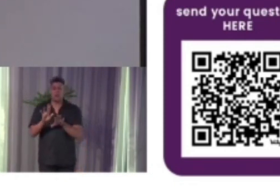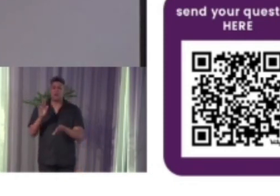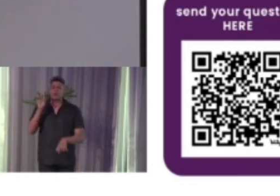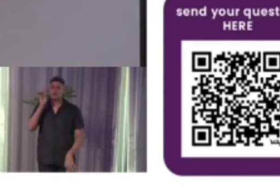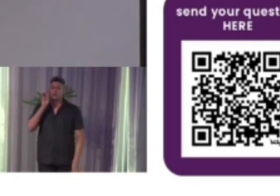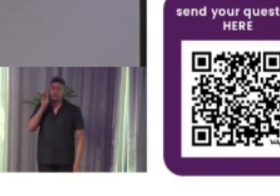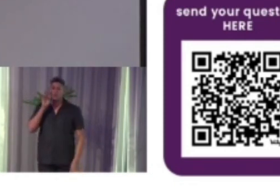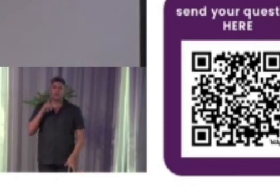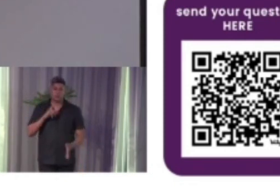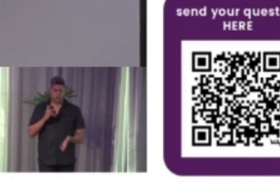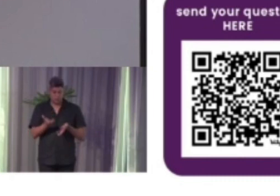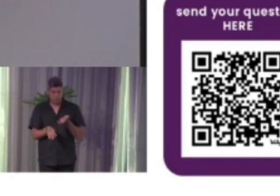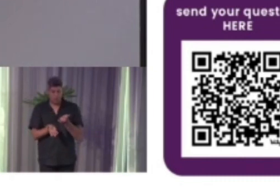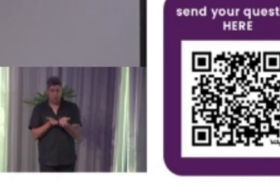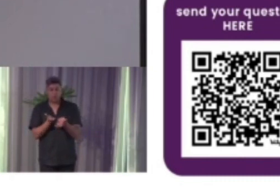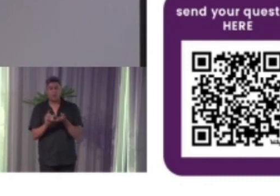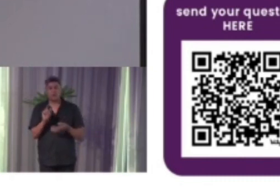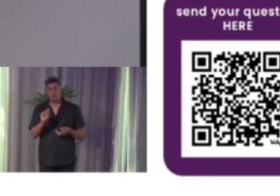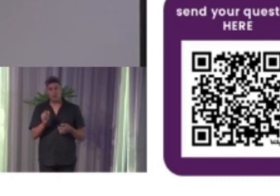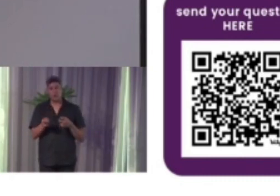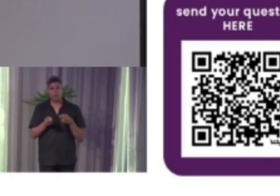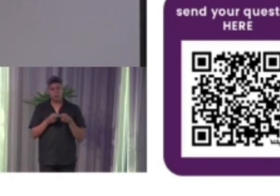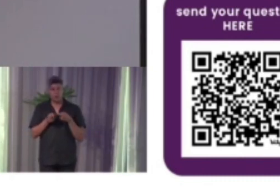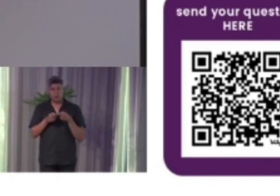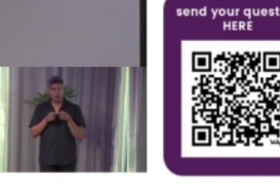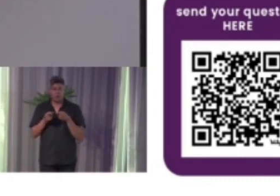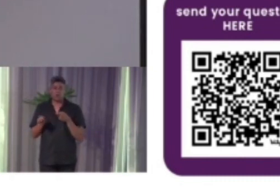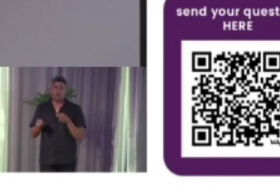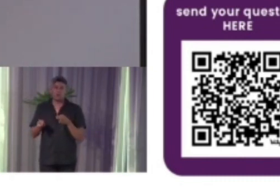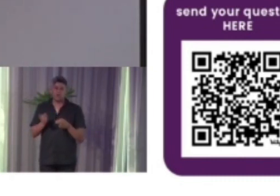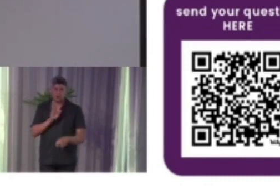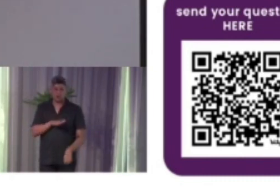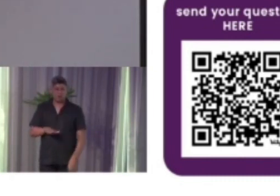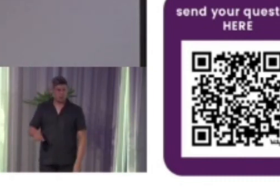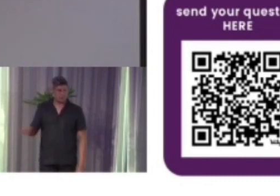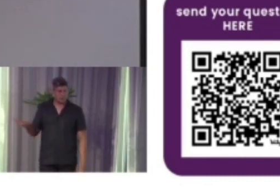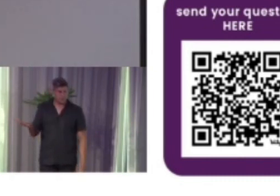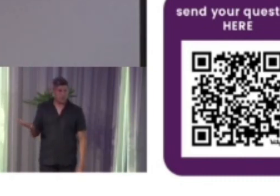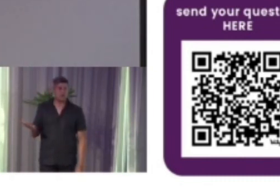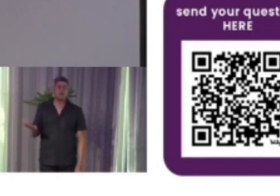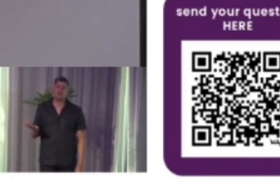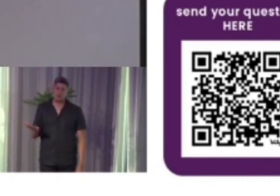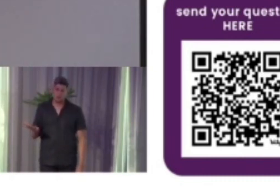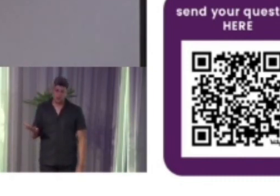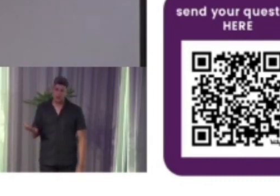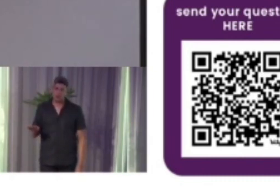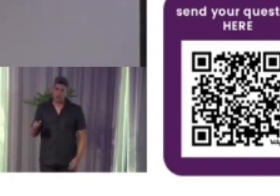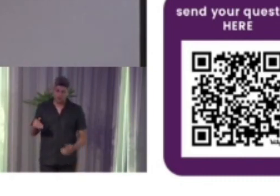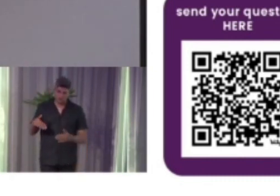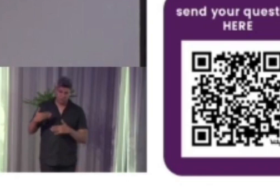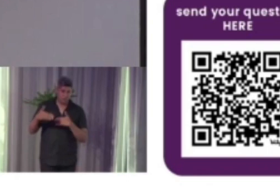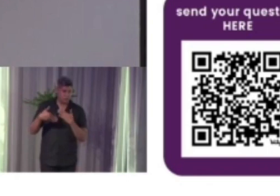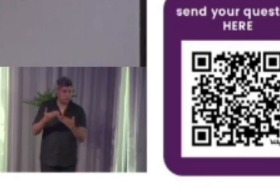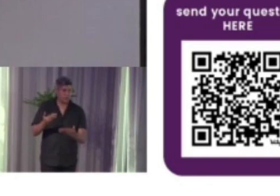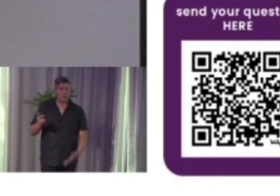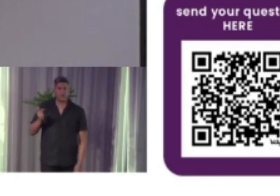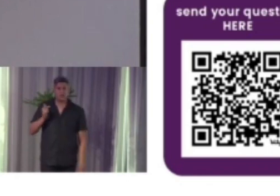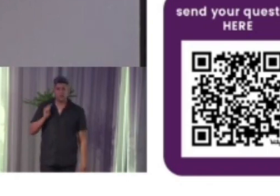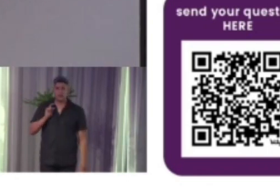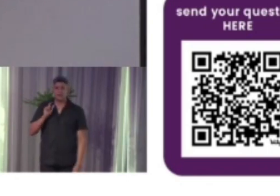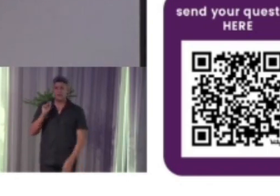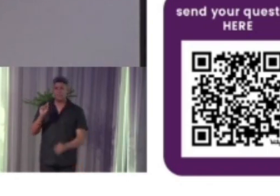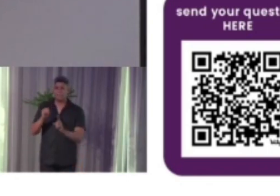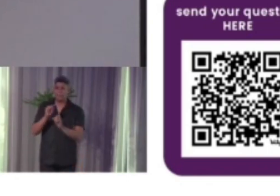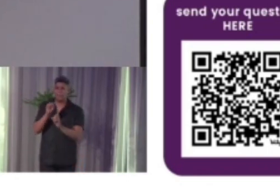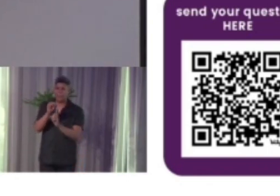um tratamento basicamente pelos pediatras e com esse segmento regular e longo e muito próximo. E como ele tem esse